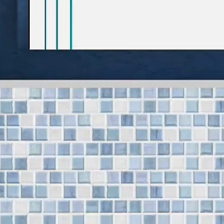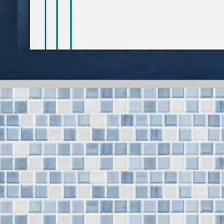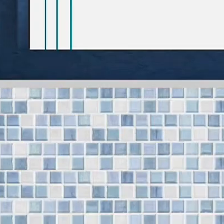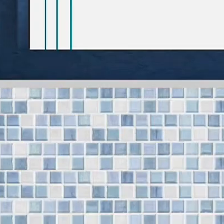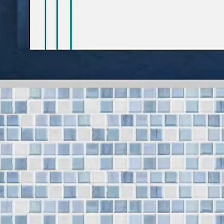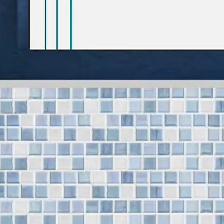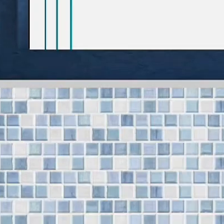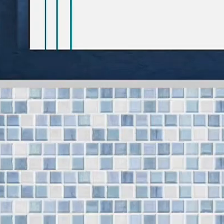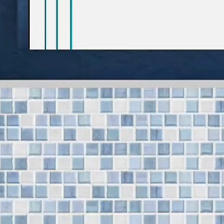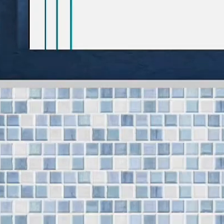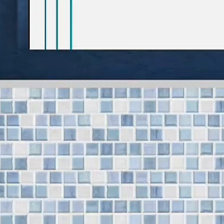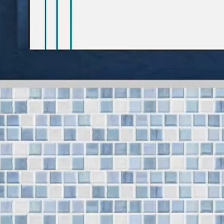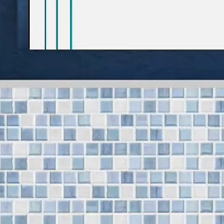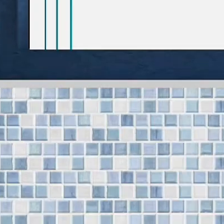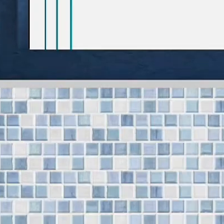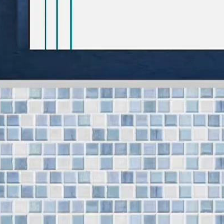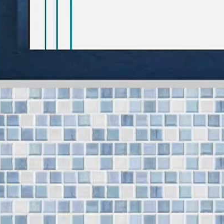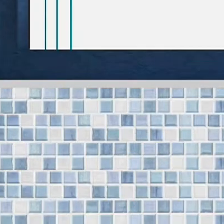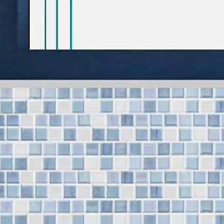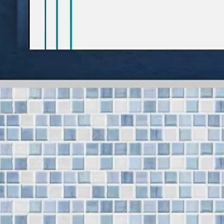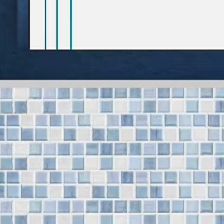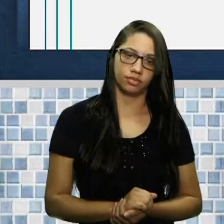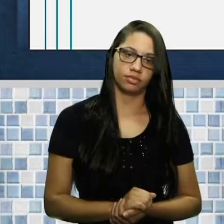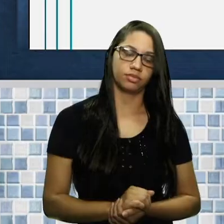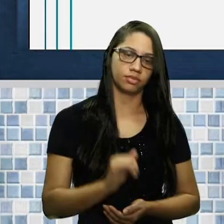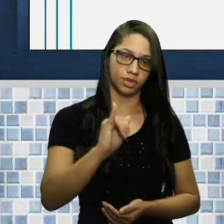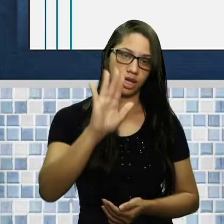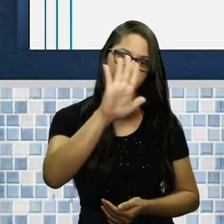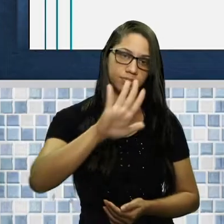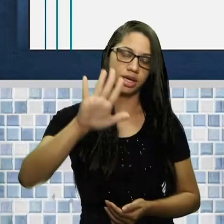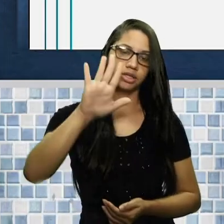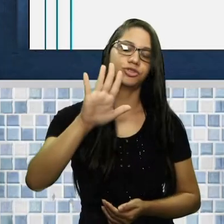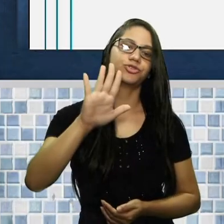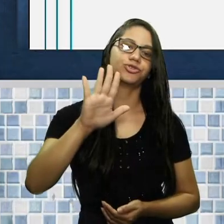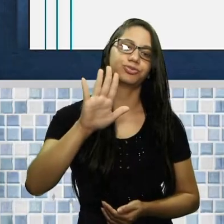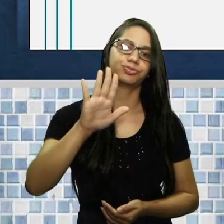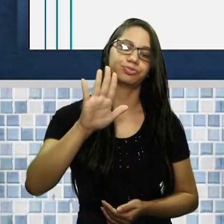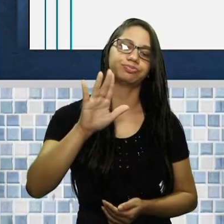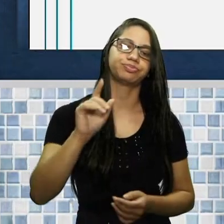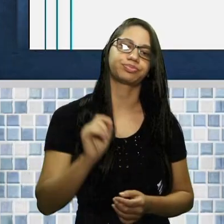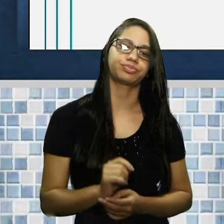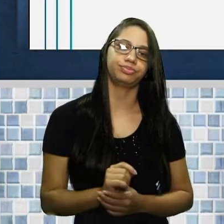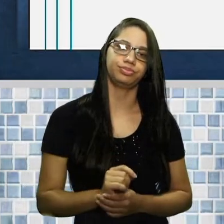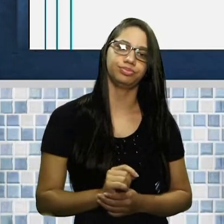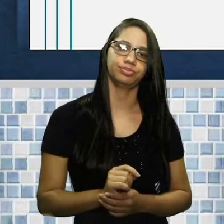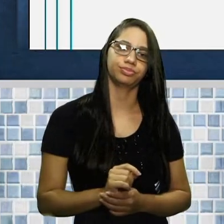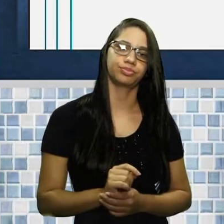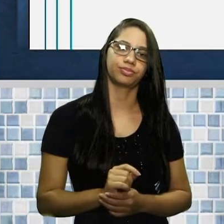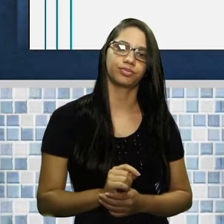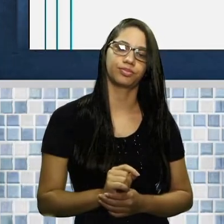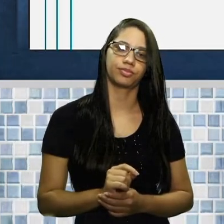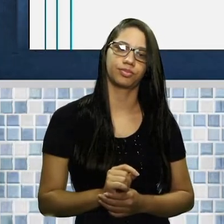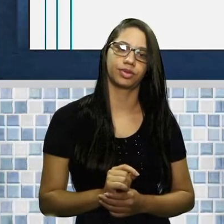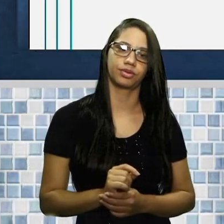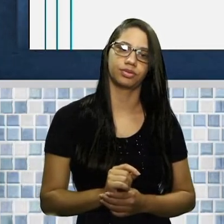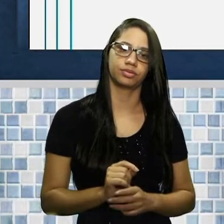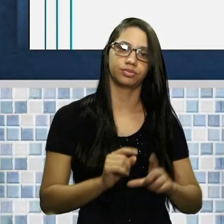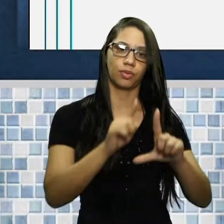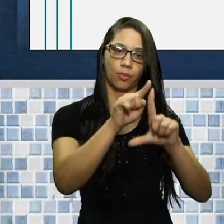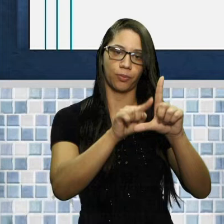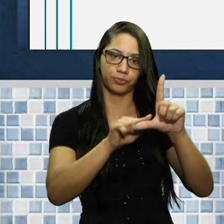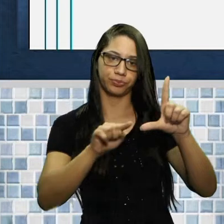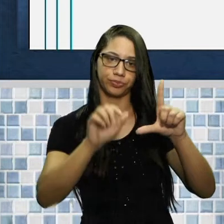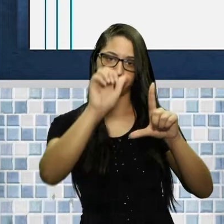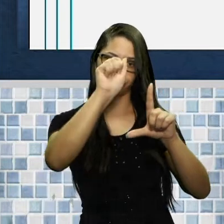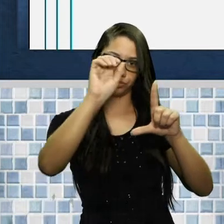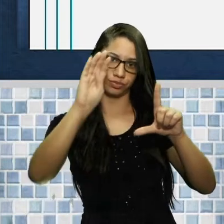slides. Eu coloquei novamente a figura, né? E nós temos ali o gráfico em coluna e tem o candidato A, o candidato